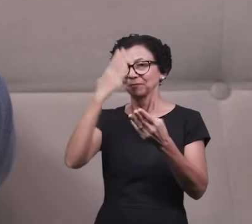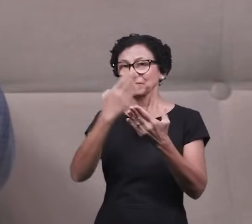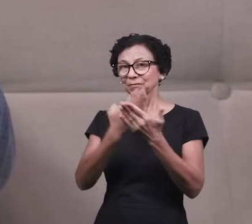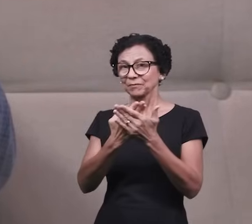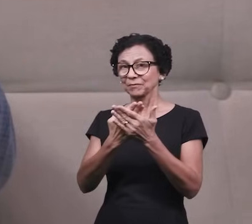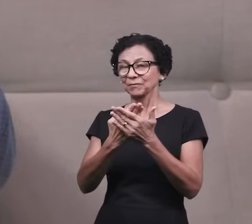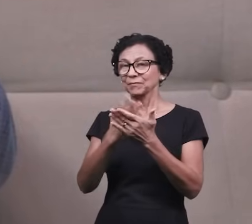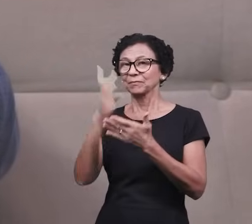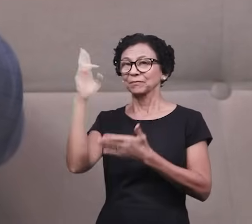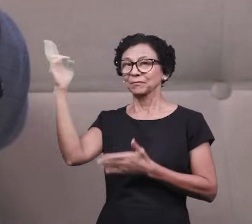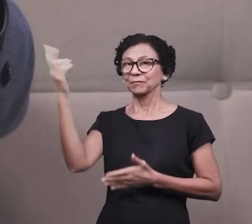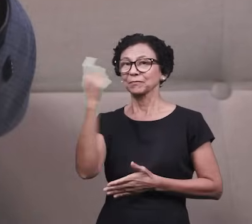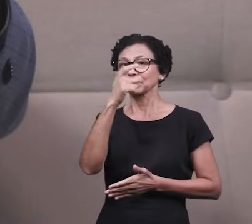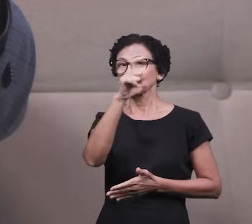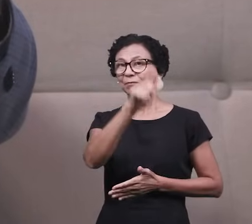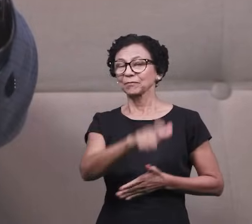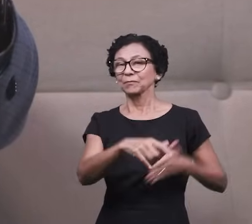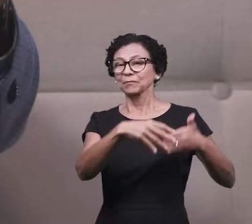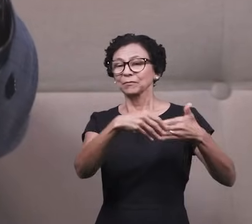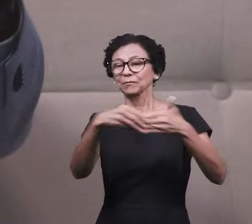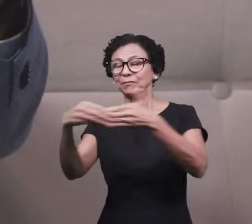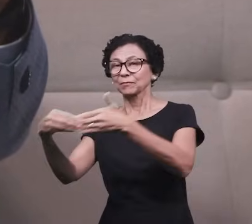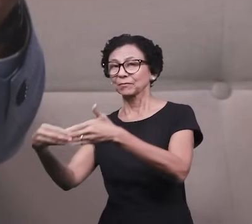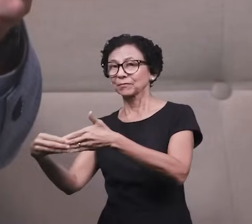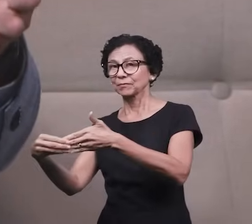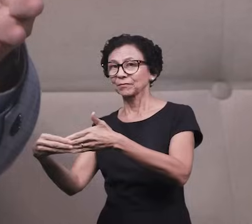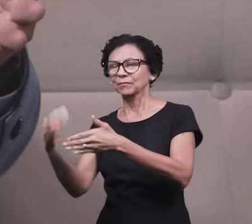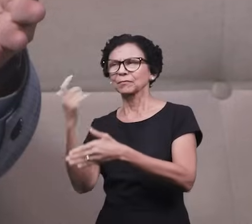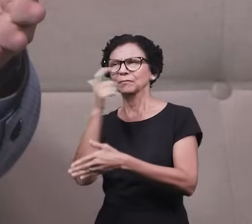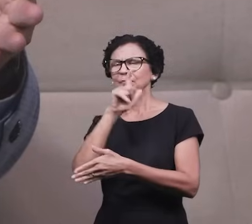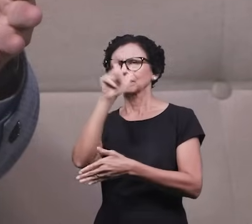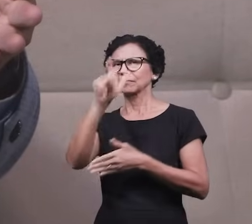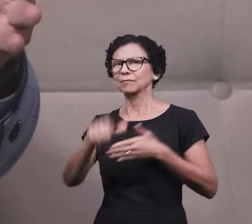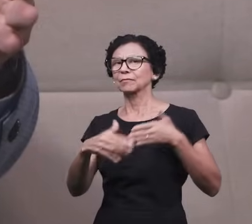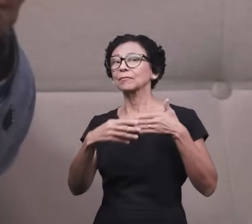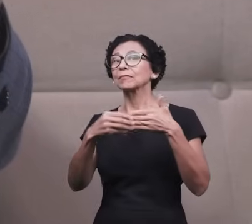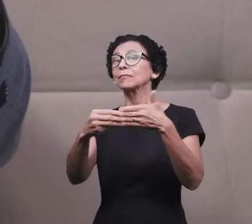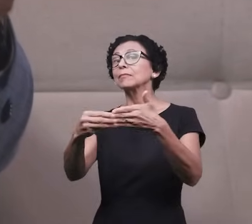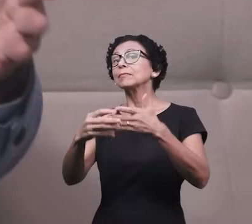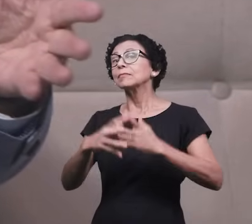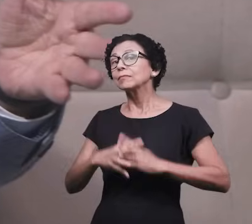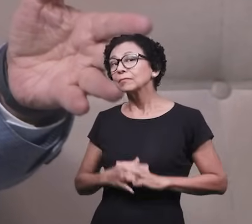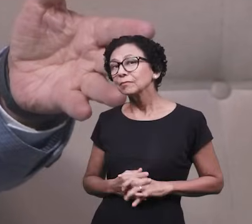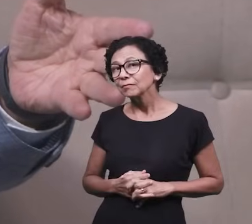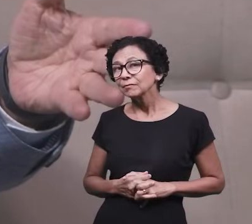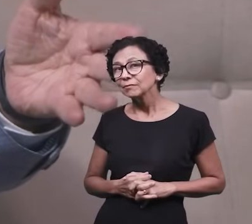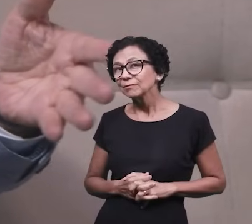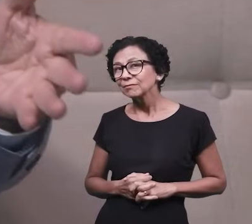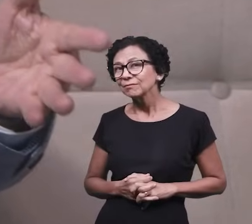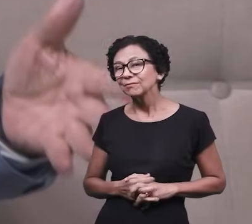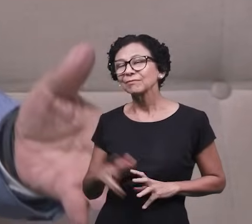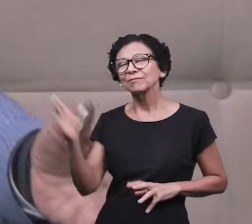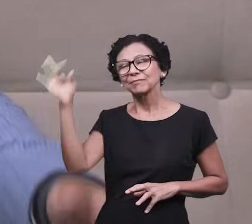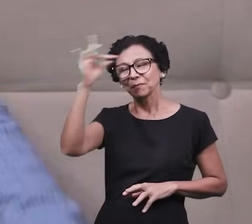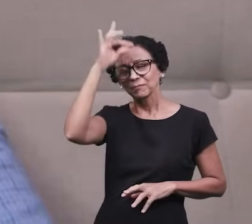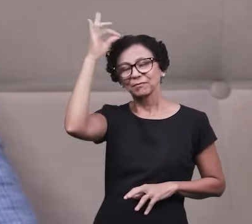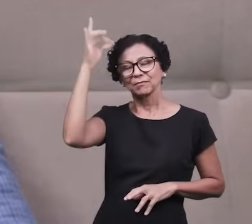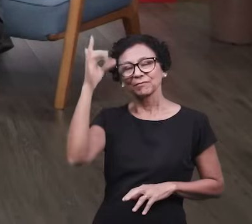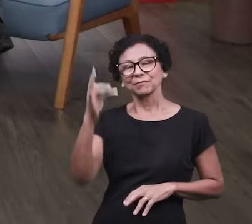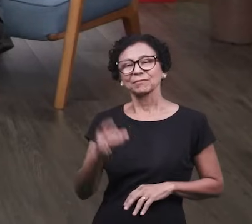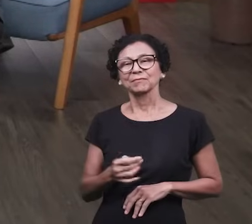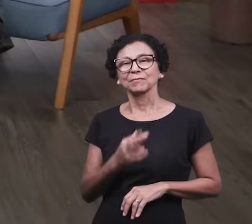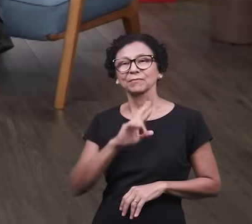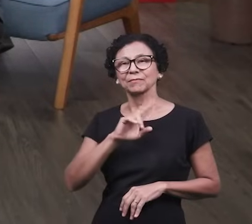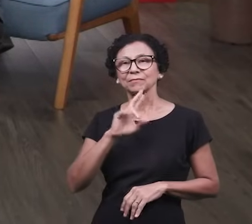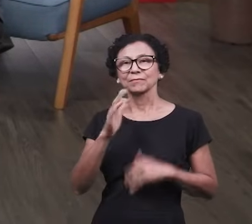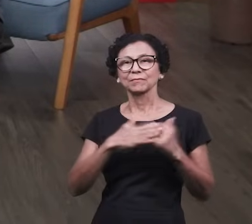Você deixar o outro te conduzir, mas esse outro não é qualquer um, é o Espírito Santo.